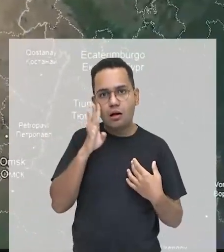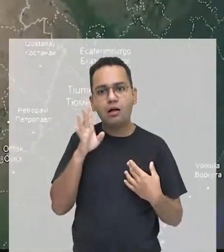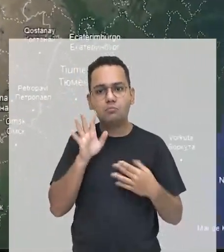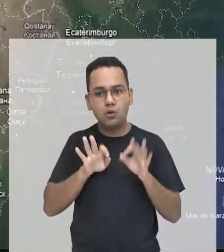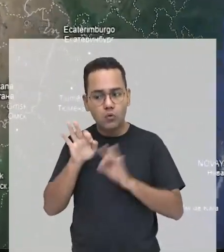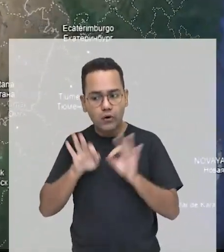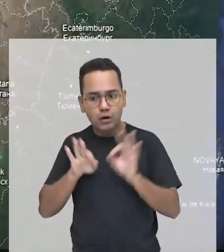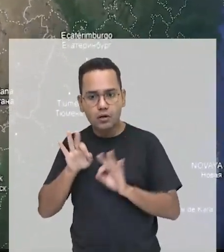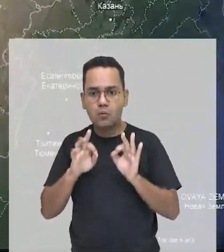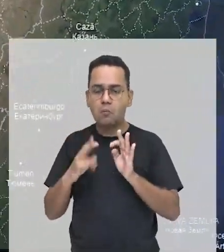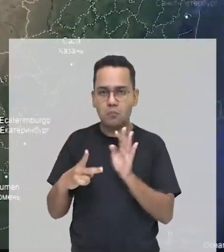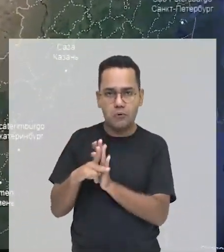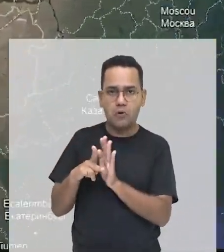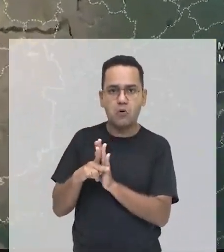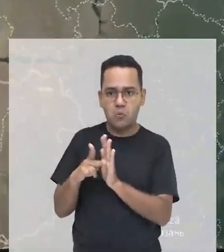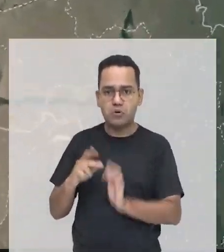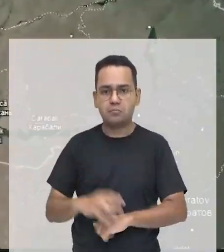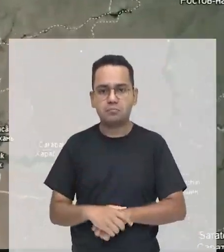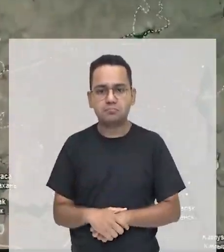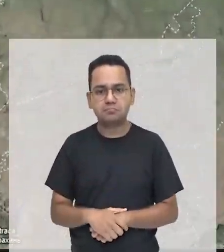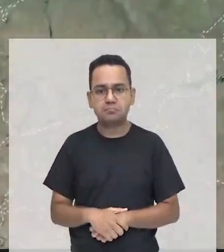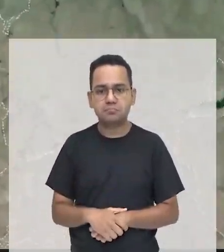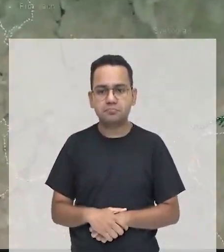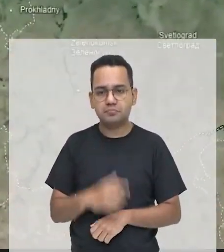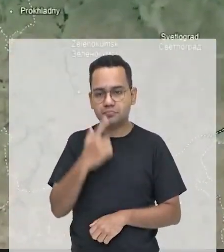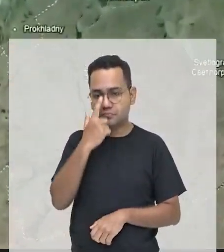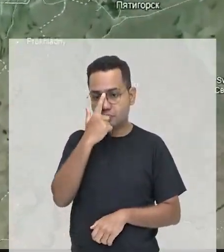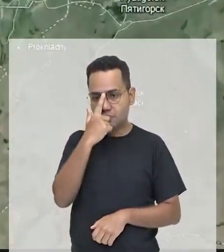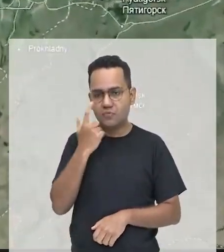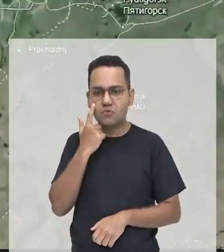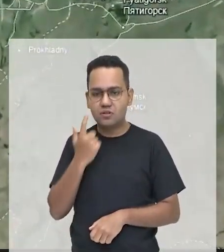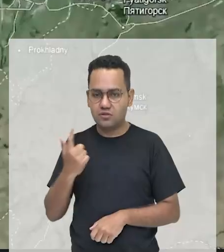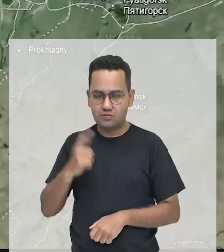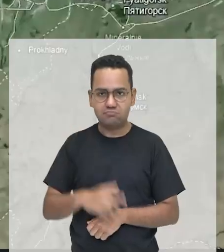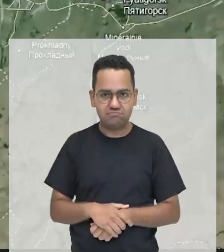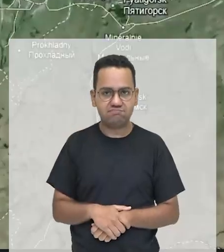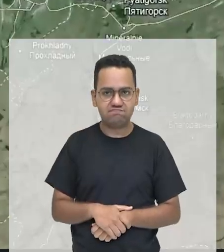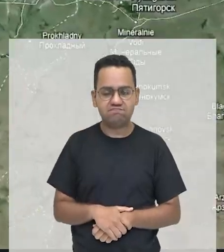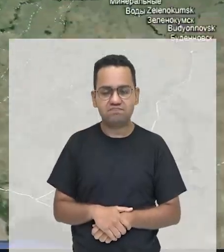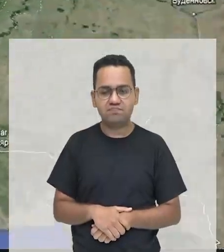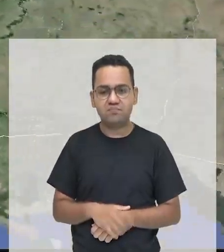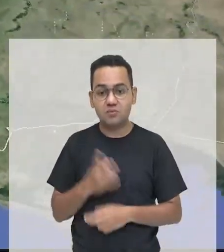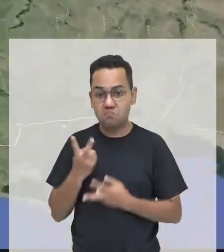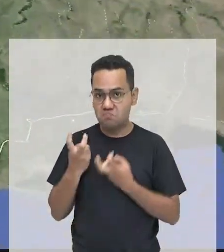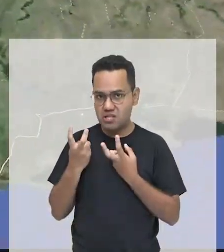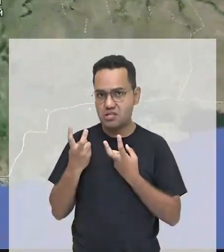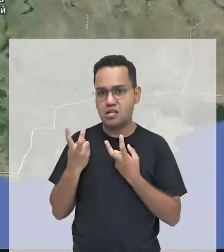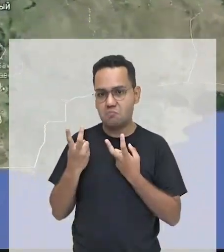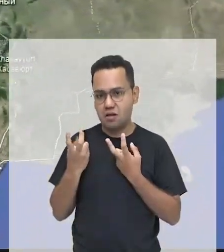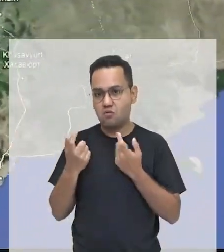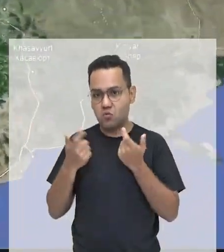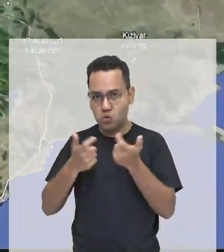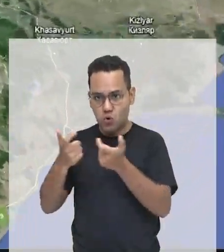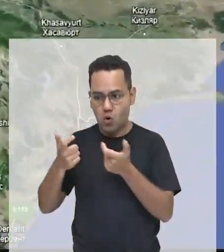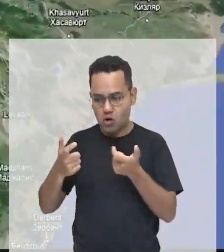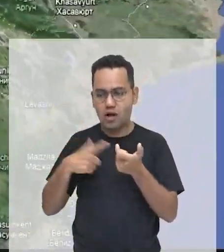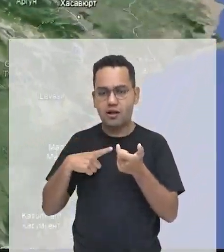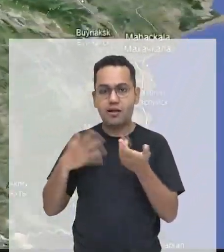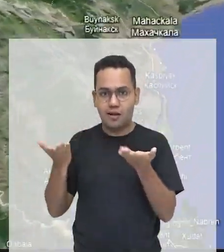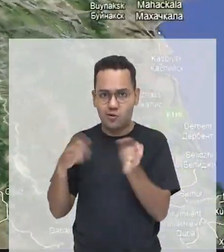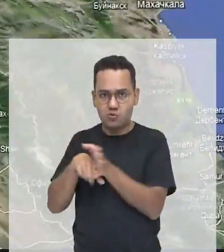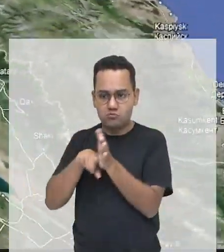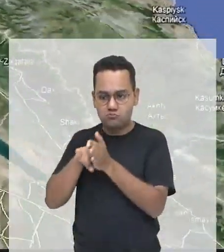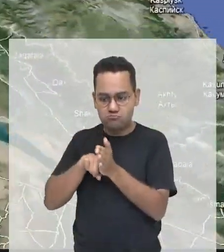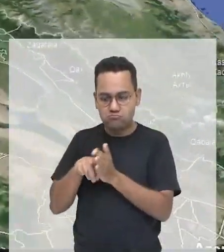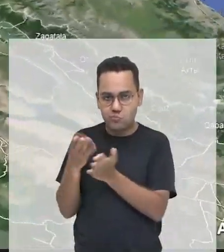construído pela nossa produtora, né? Que dá para a gente ter uma ideia bem bacana aí desses lugares que nós estamos